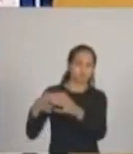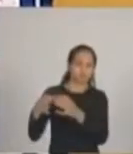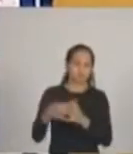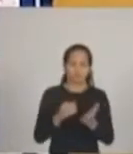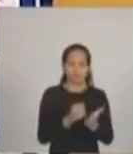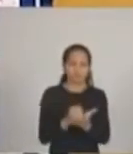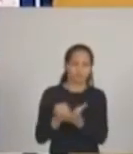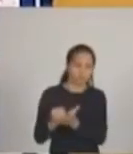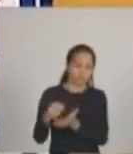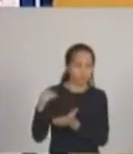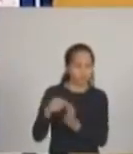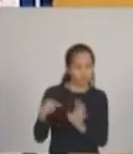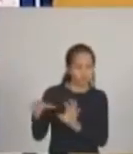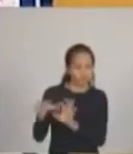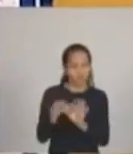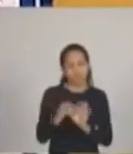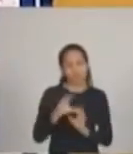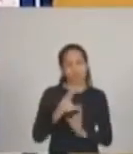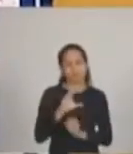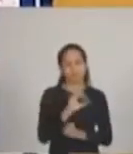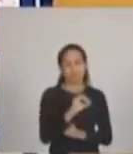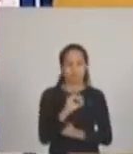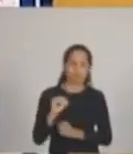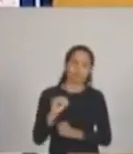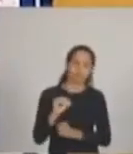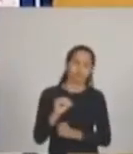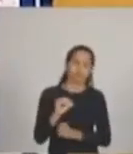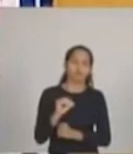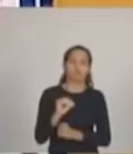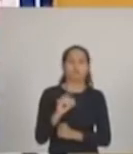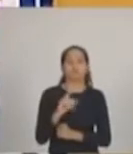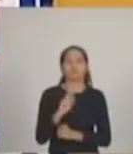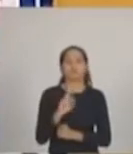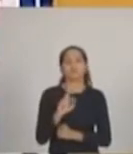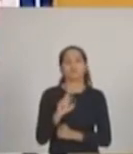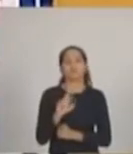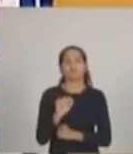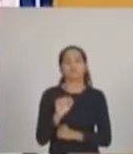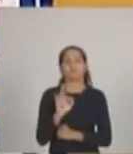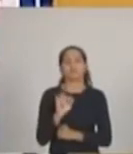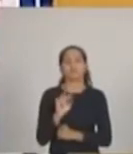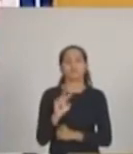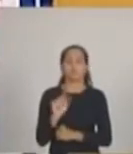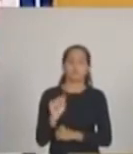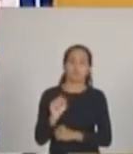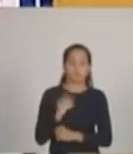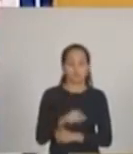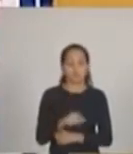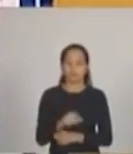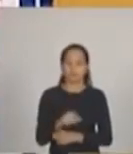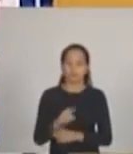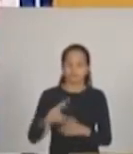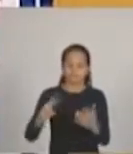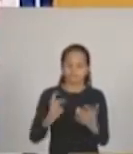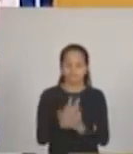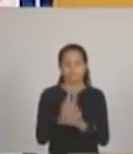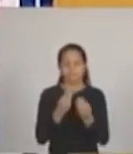deste segmento aqui no Estado, elas já estão em profundo colapso,